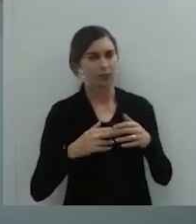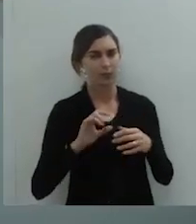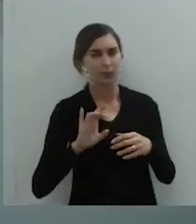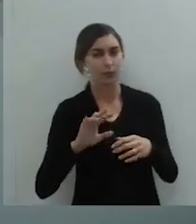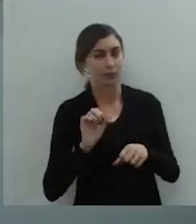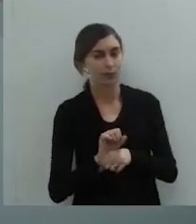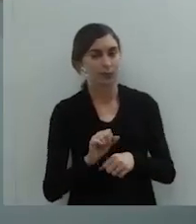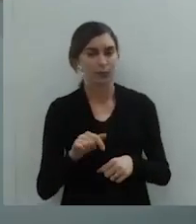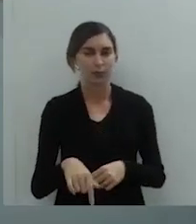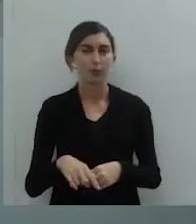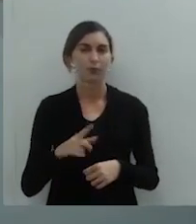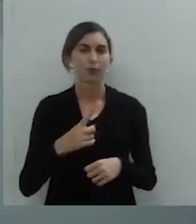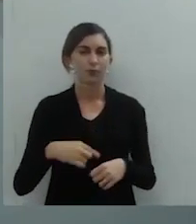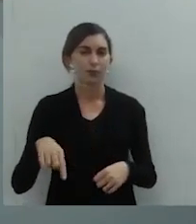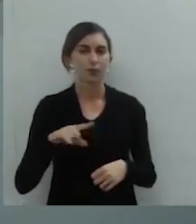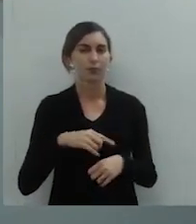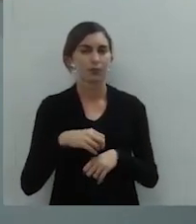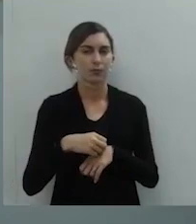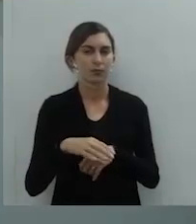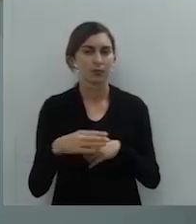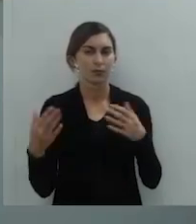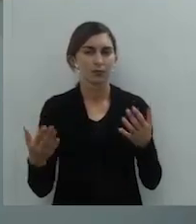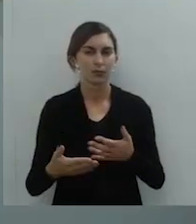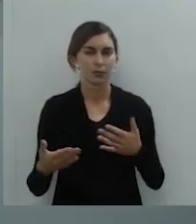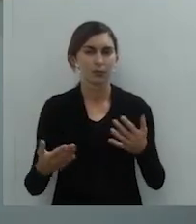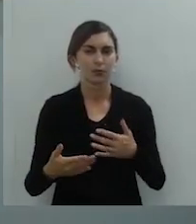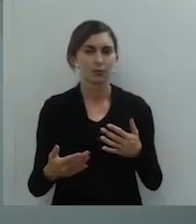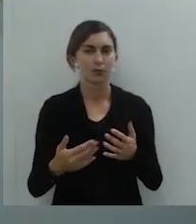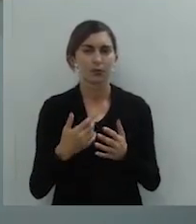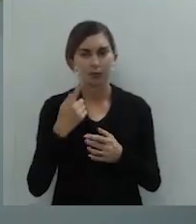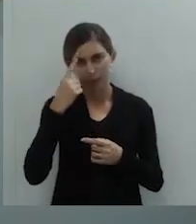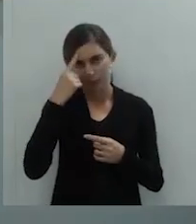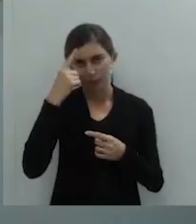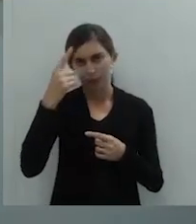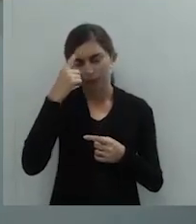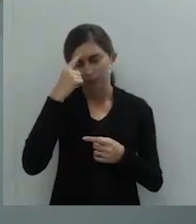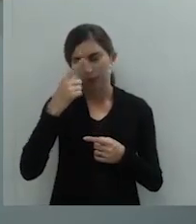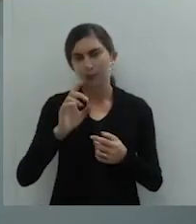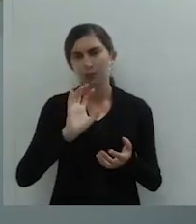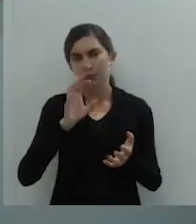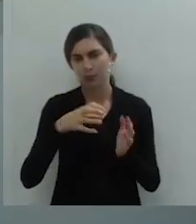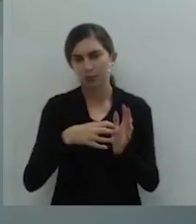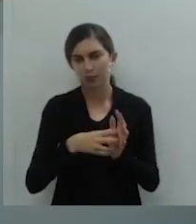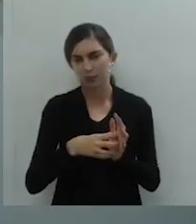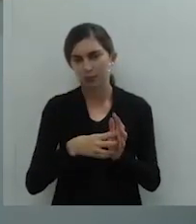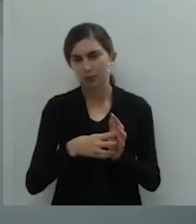ficar aqui. Nós estamos trazendo hoje as ideias centrais